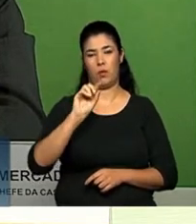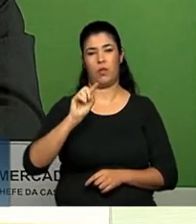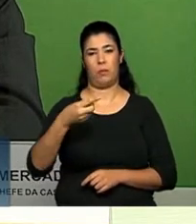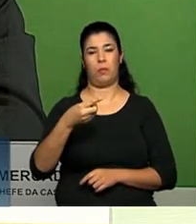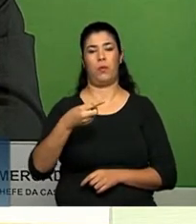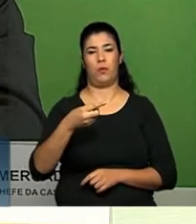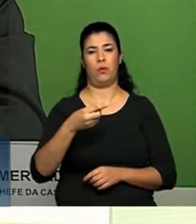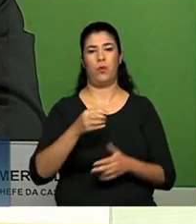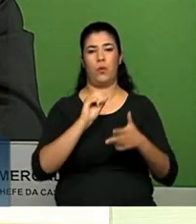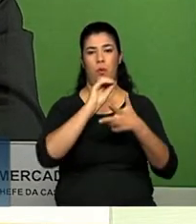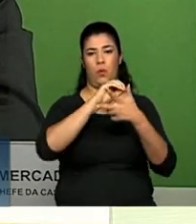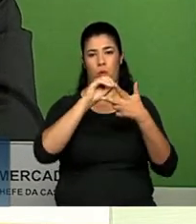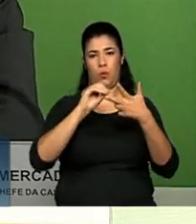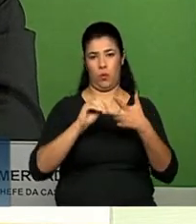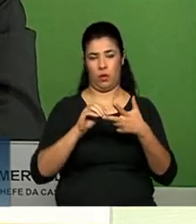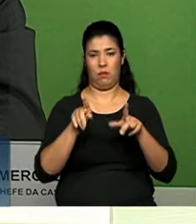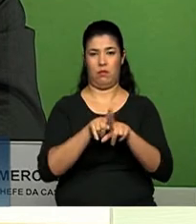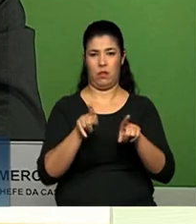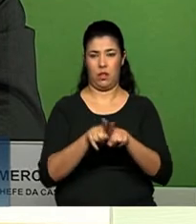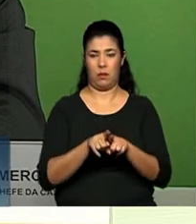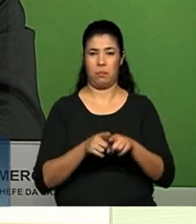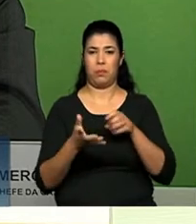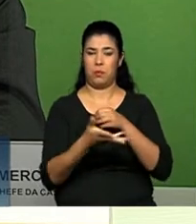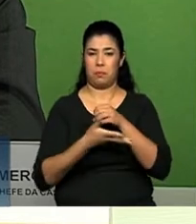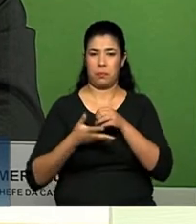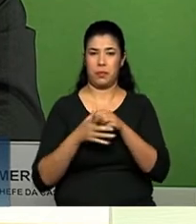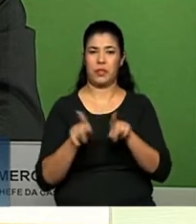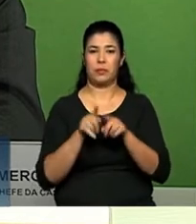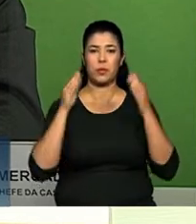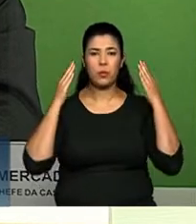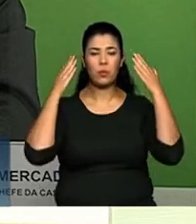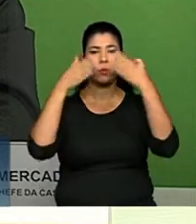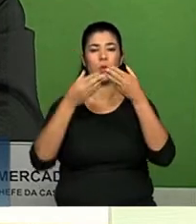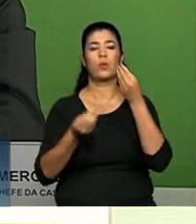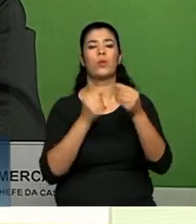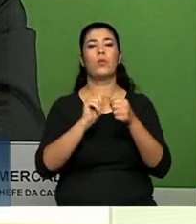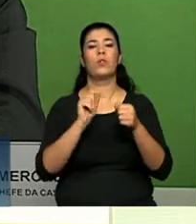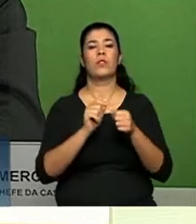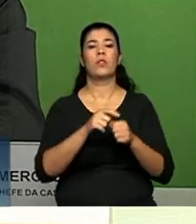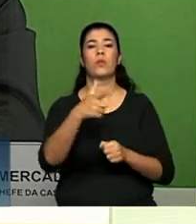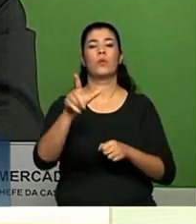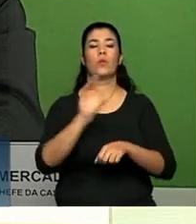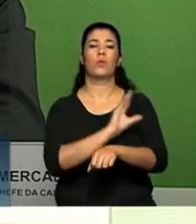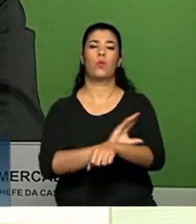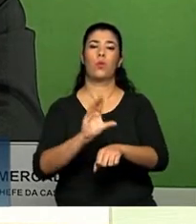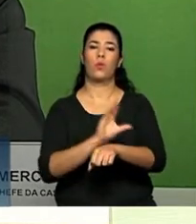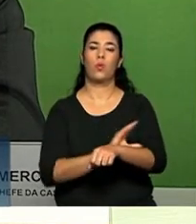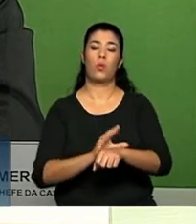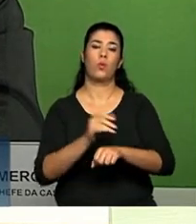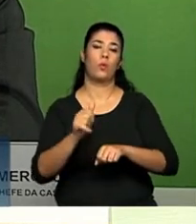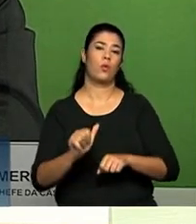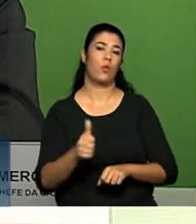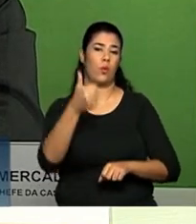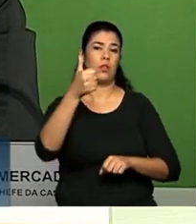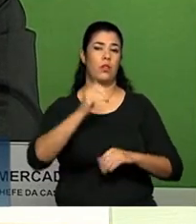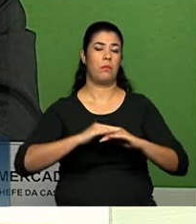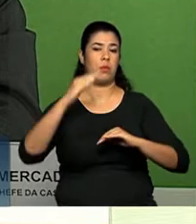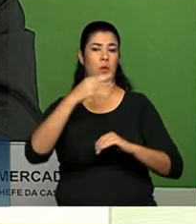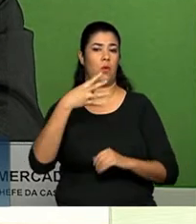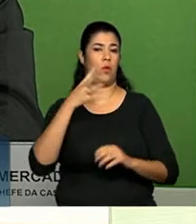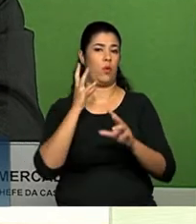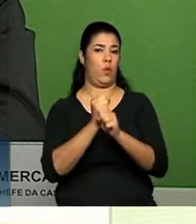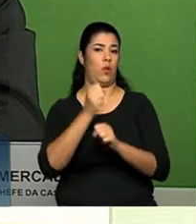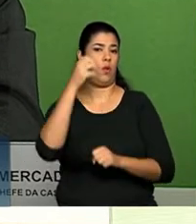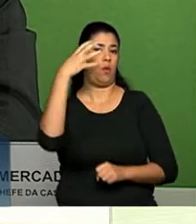Enem, nota mínima, e haverá prioridade para aqueles cursos de maior qualidade. Nota 5, nota 4 e